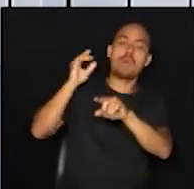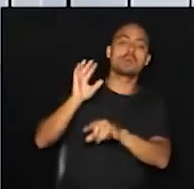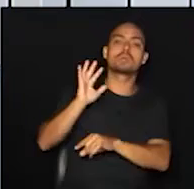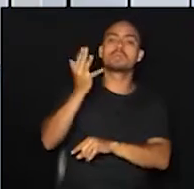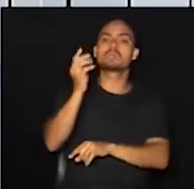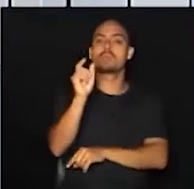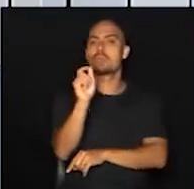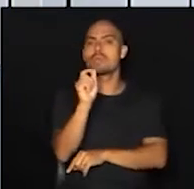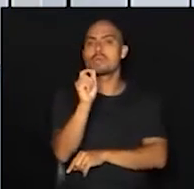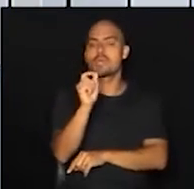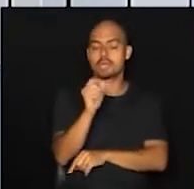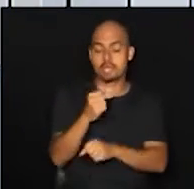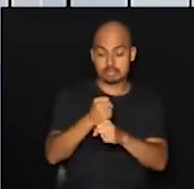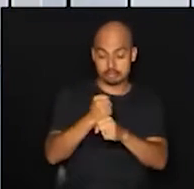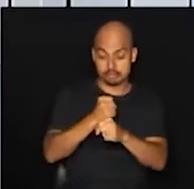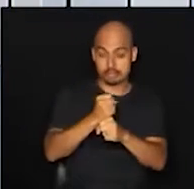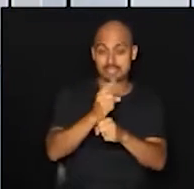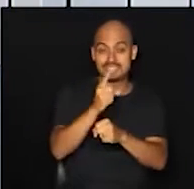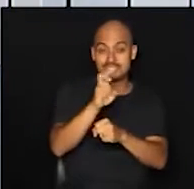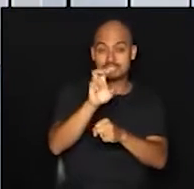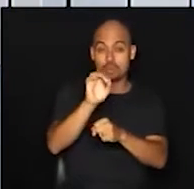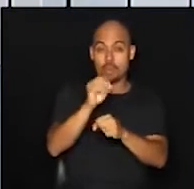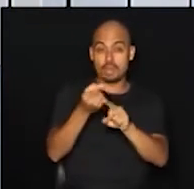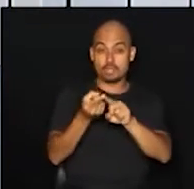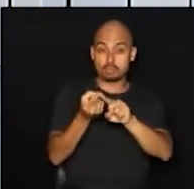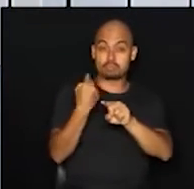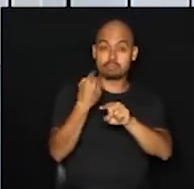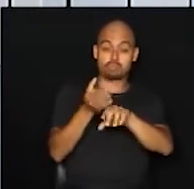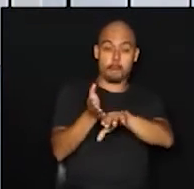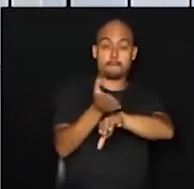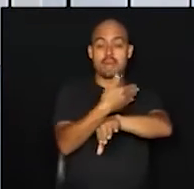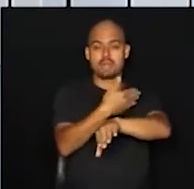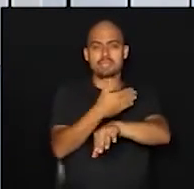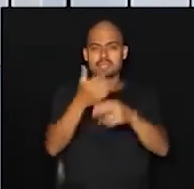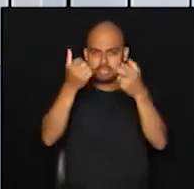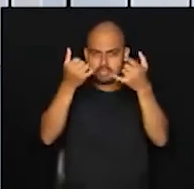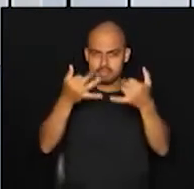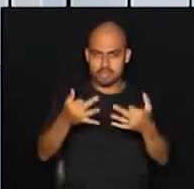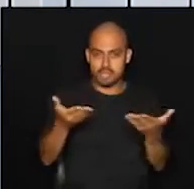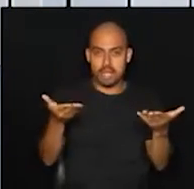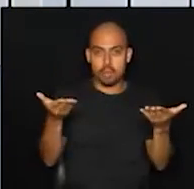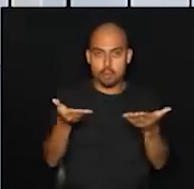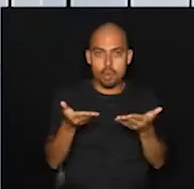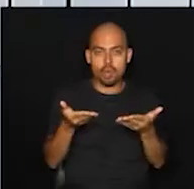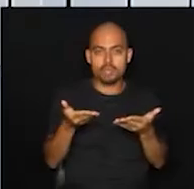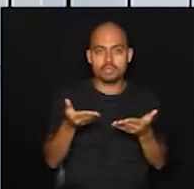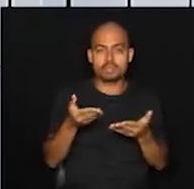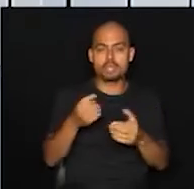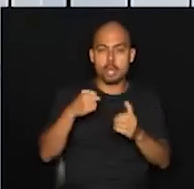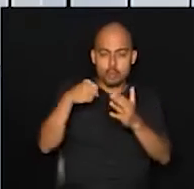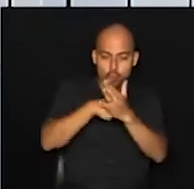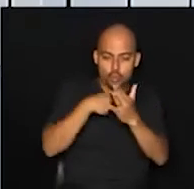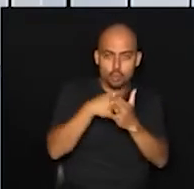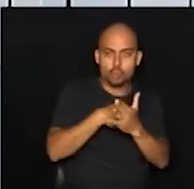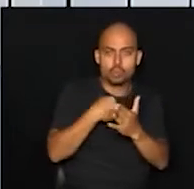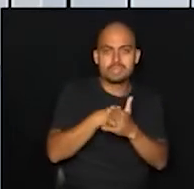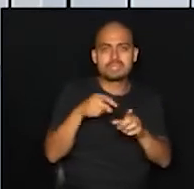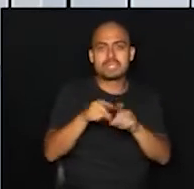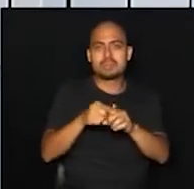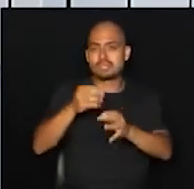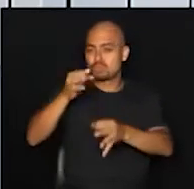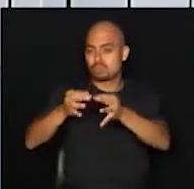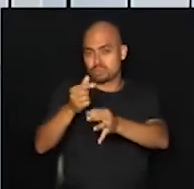Brasil há 150 anos. Será que explica o presente que nós vivemos? As lutas,